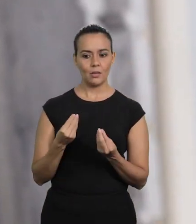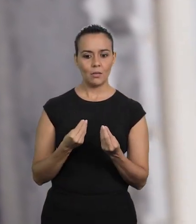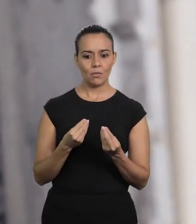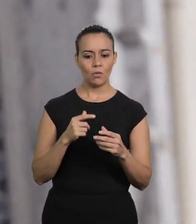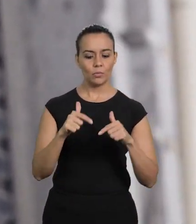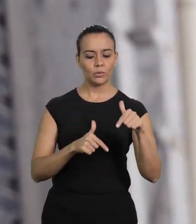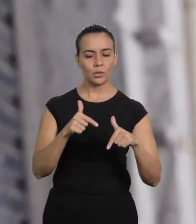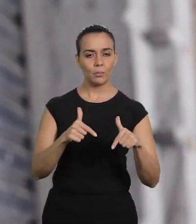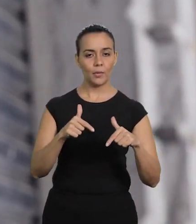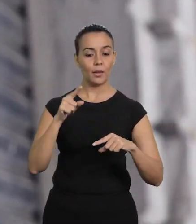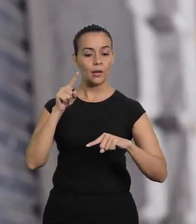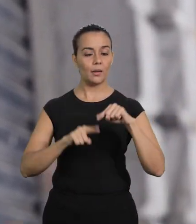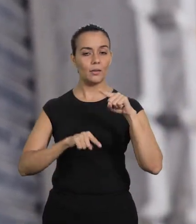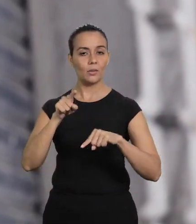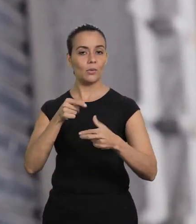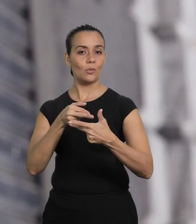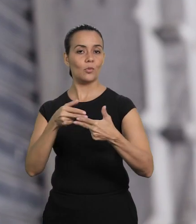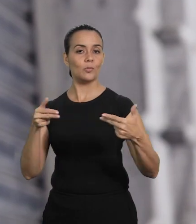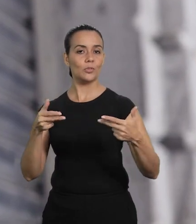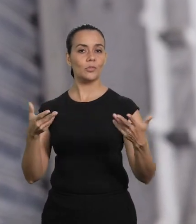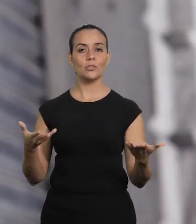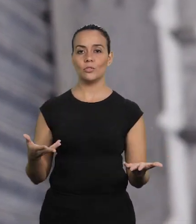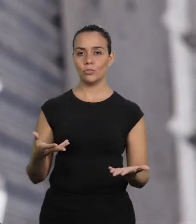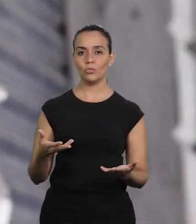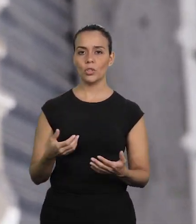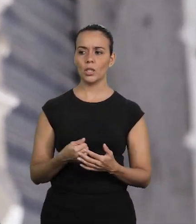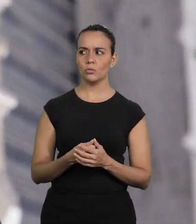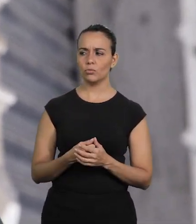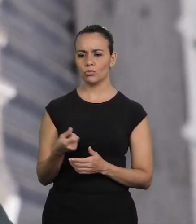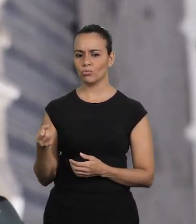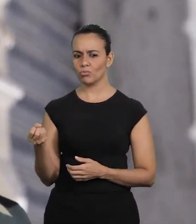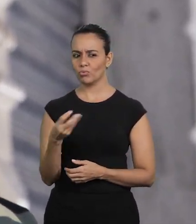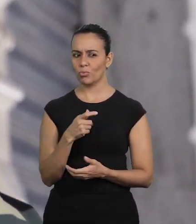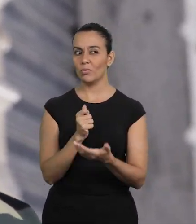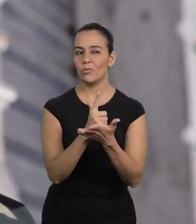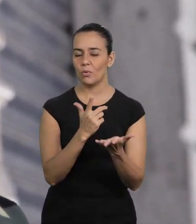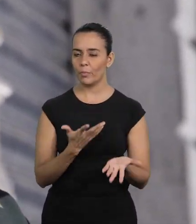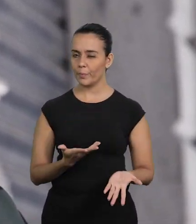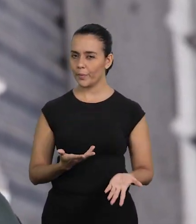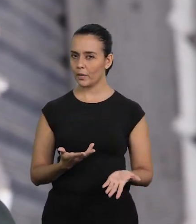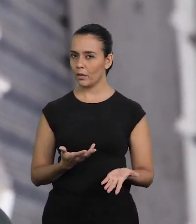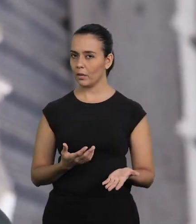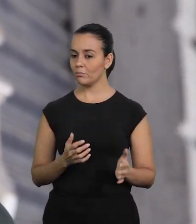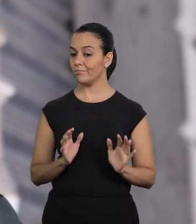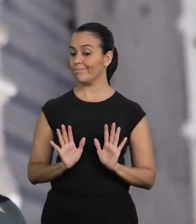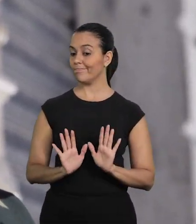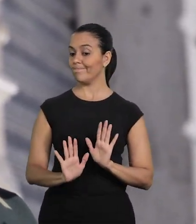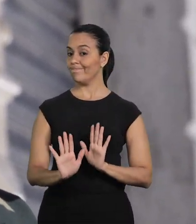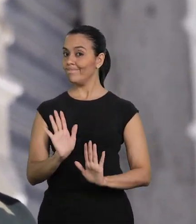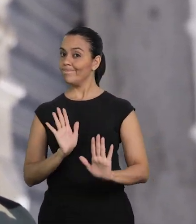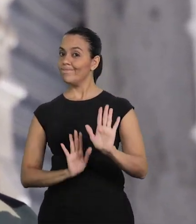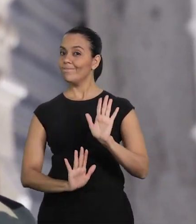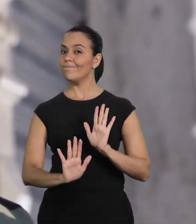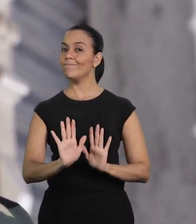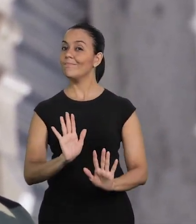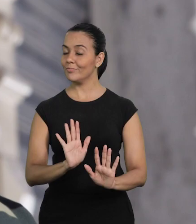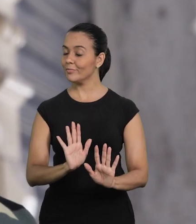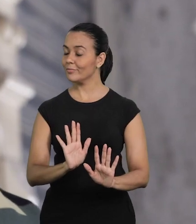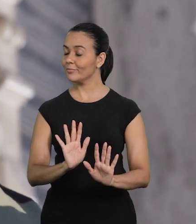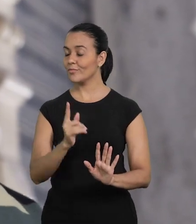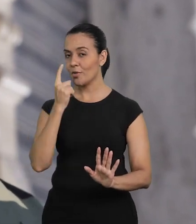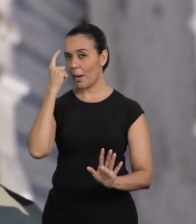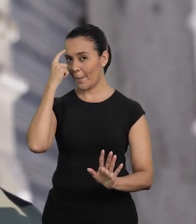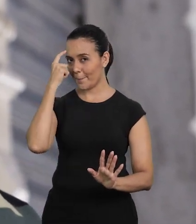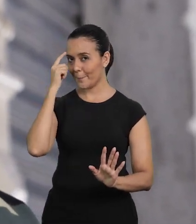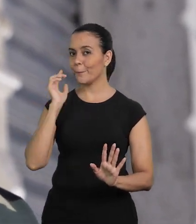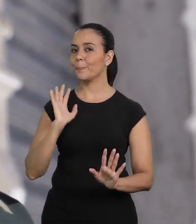mais uma coisa nova no mundo, consumir mais uma coisa nova. Então faz parte também da gente pensar, né, nesse consumo minimalista,